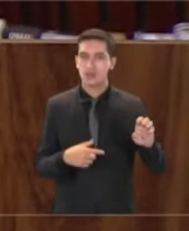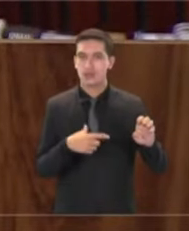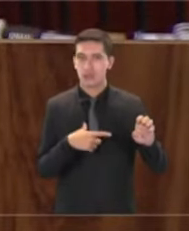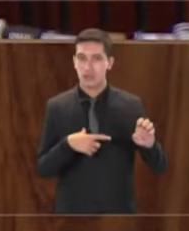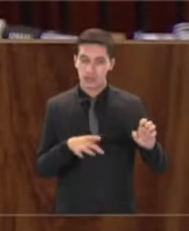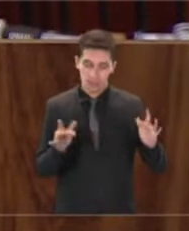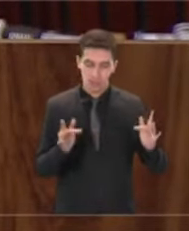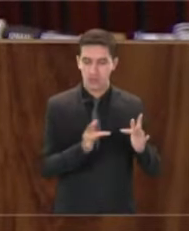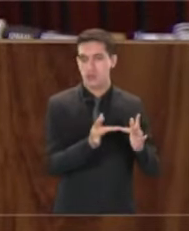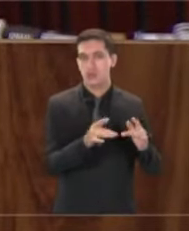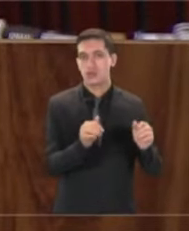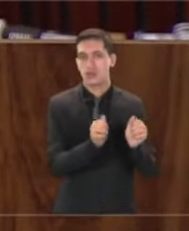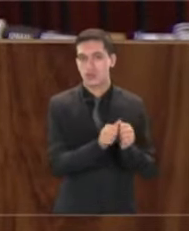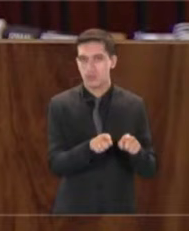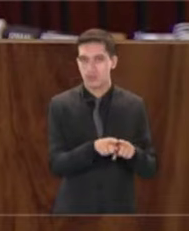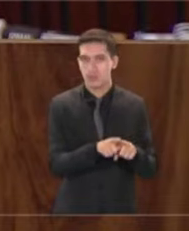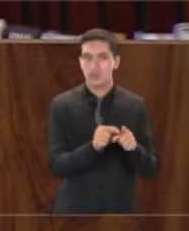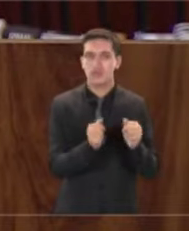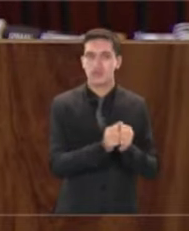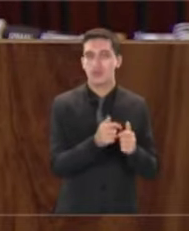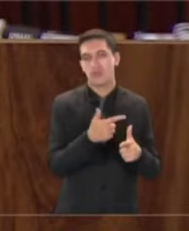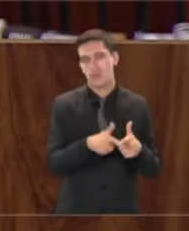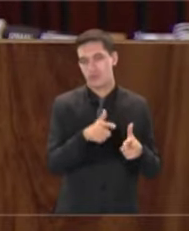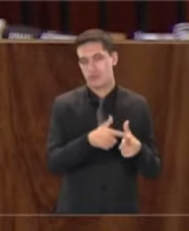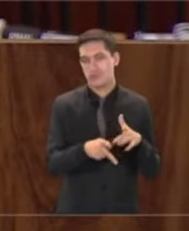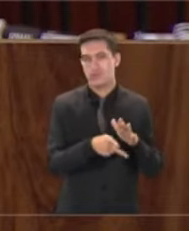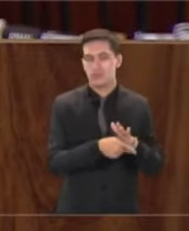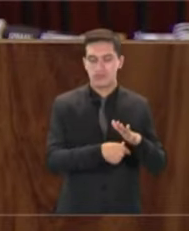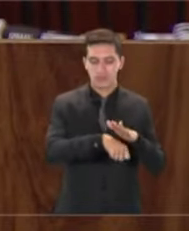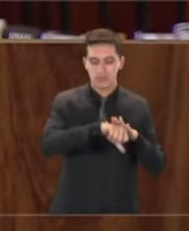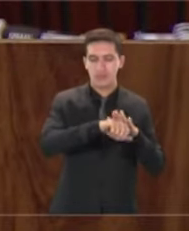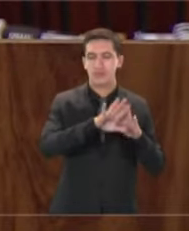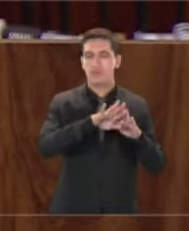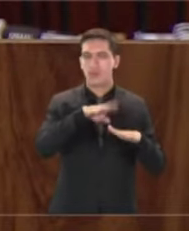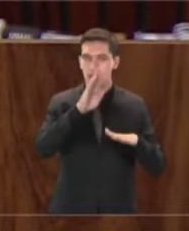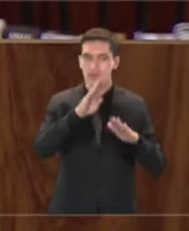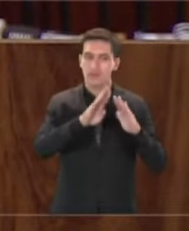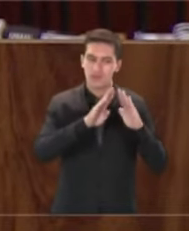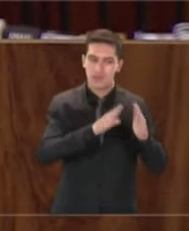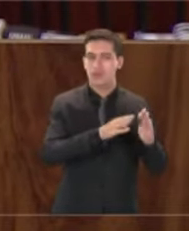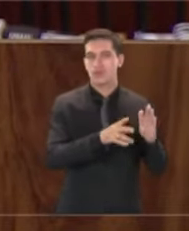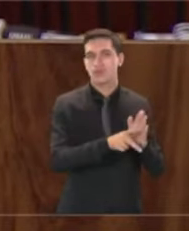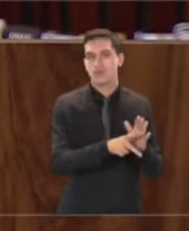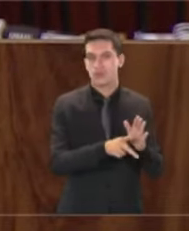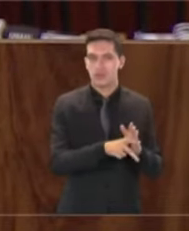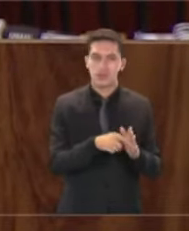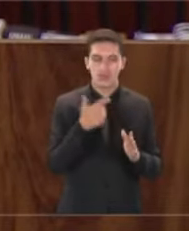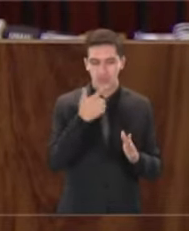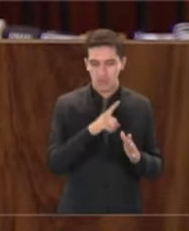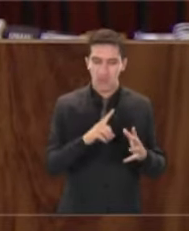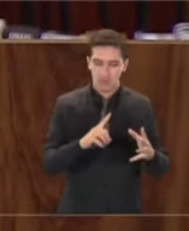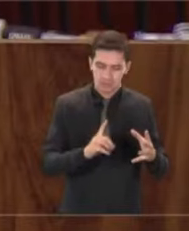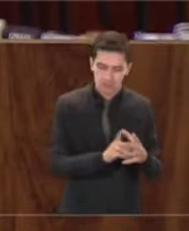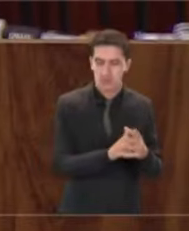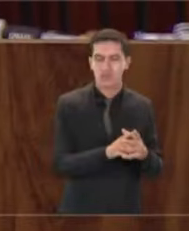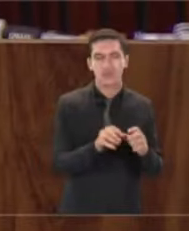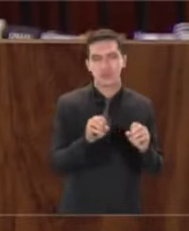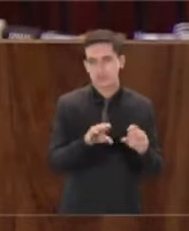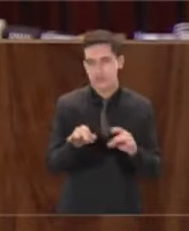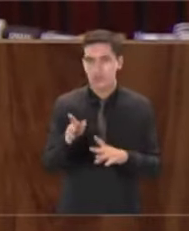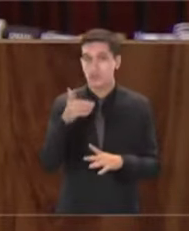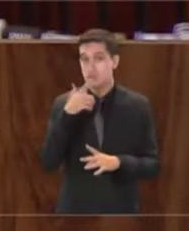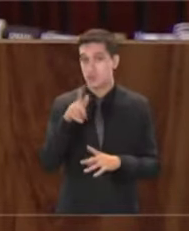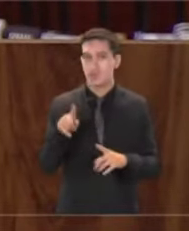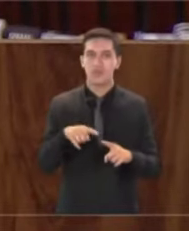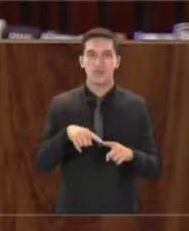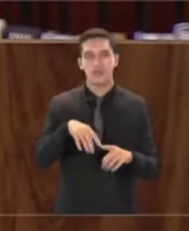com o problema da criminalidade mais voltado para a ressocialização, para a reeducação, o